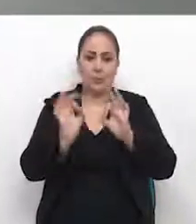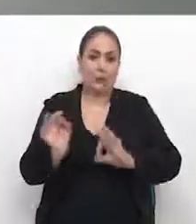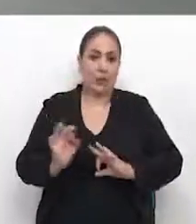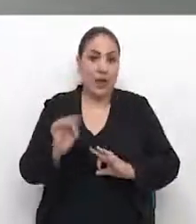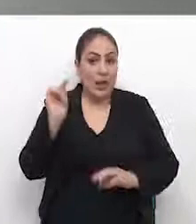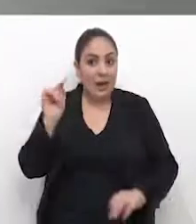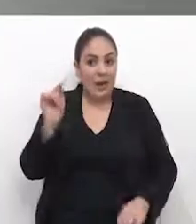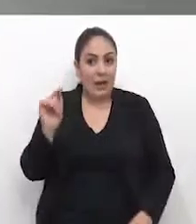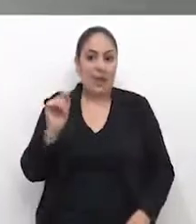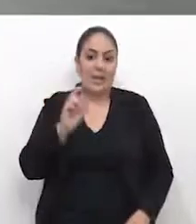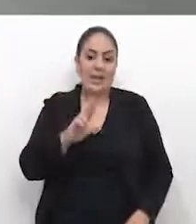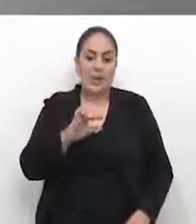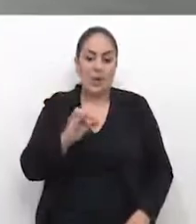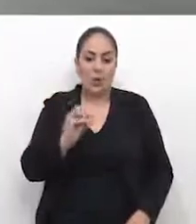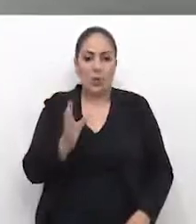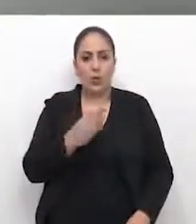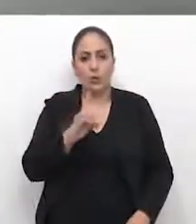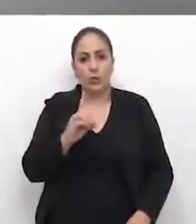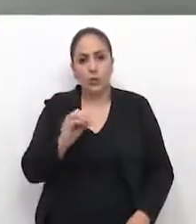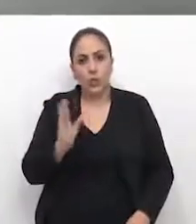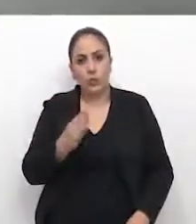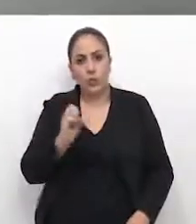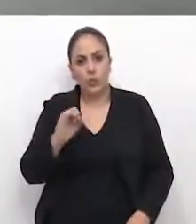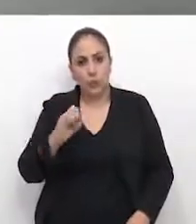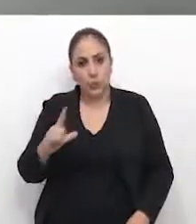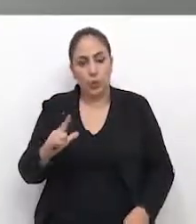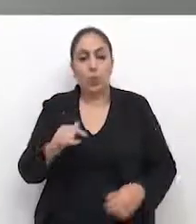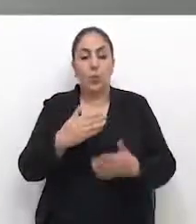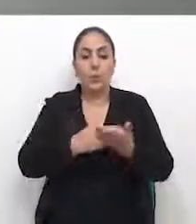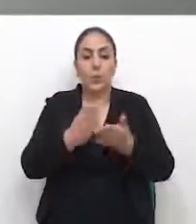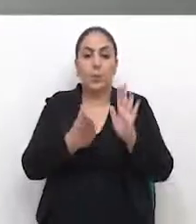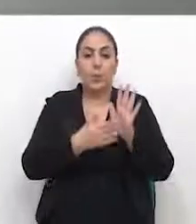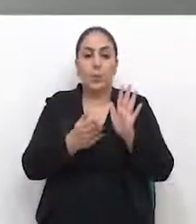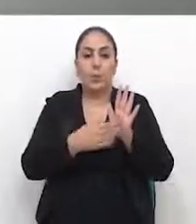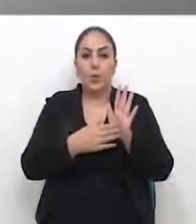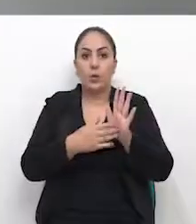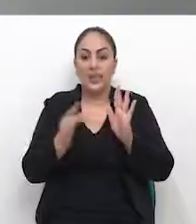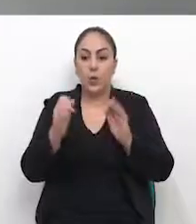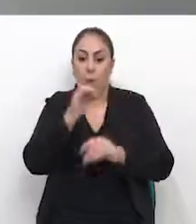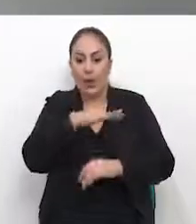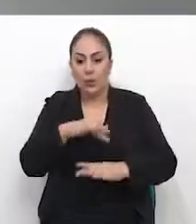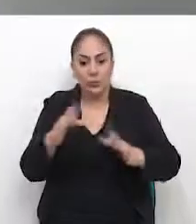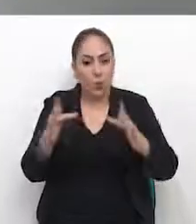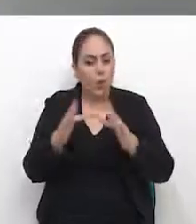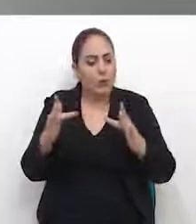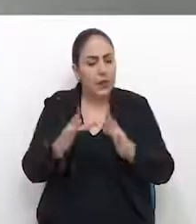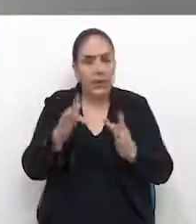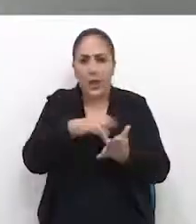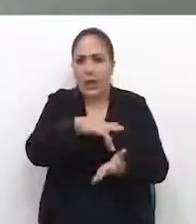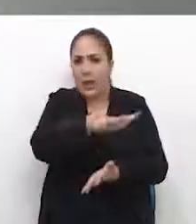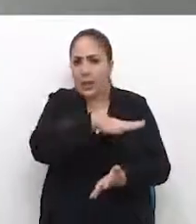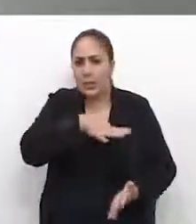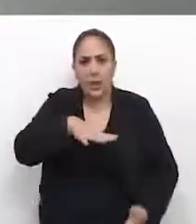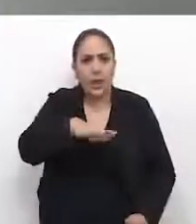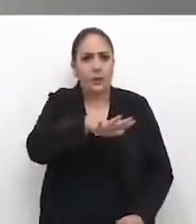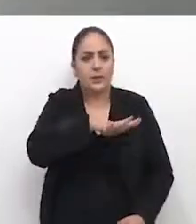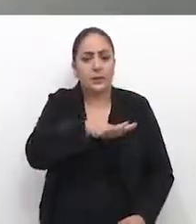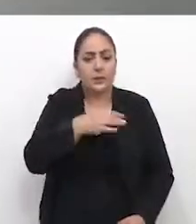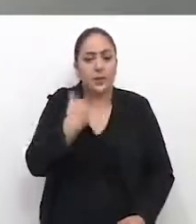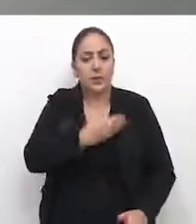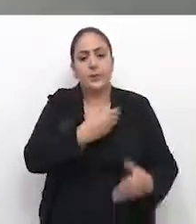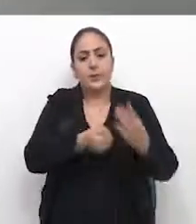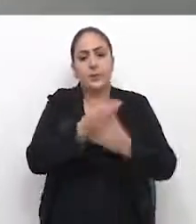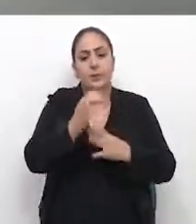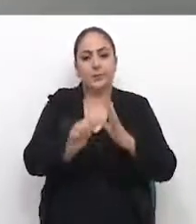desse projeto. Lá em Rio do Sul, nós iniciamos com a proposta de colocar os alunos em contato com situações reais.